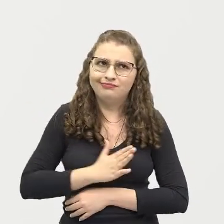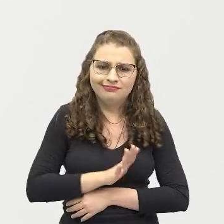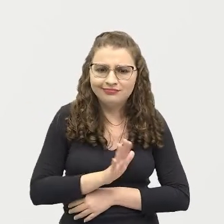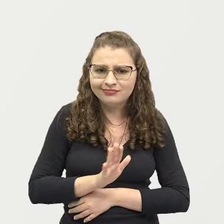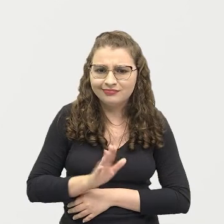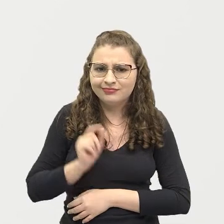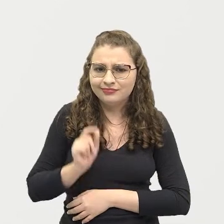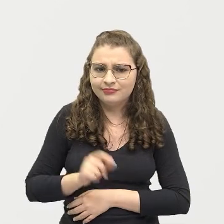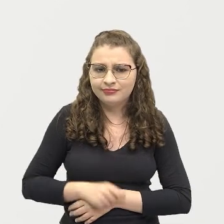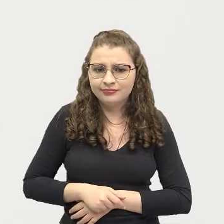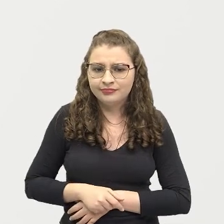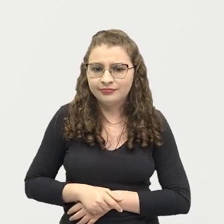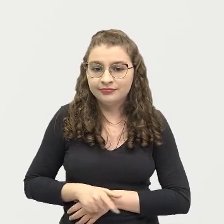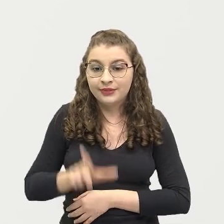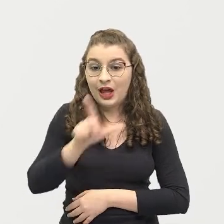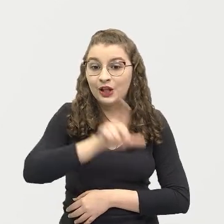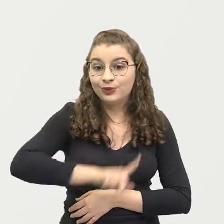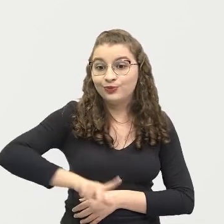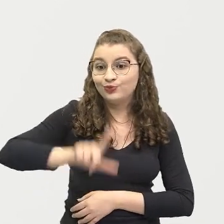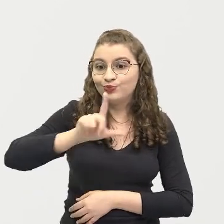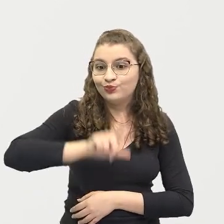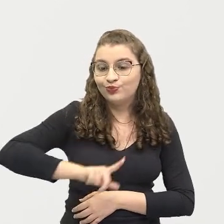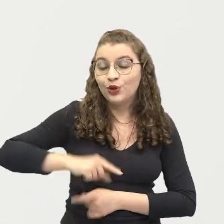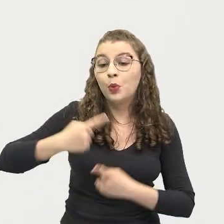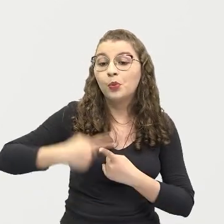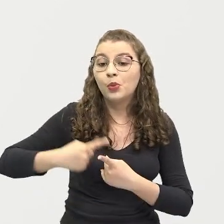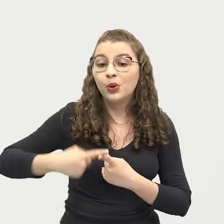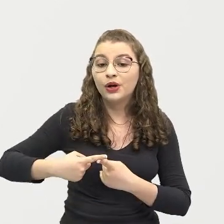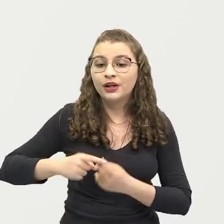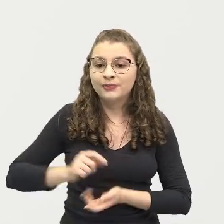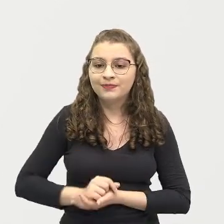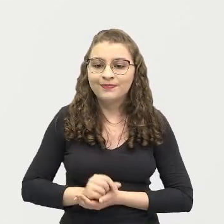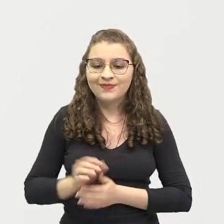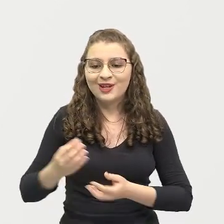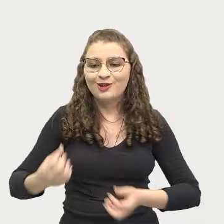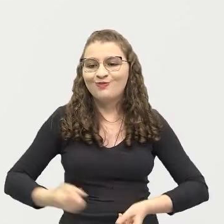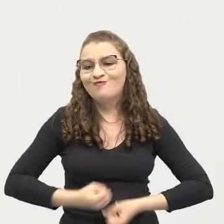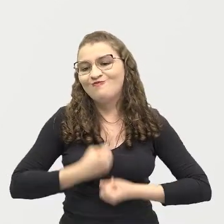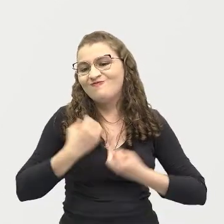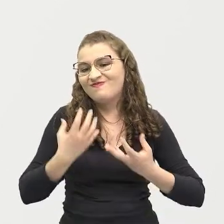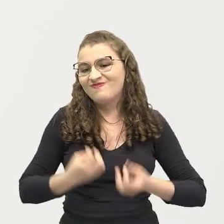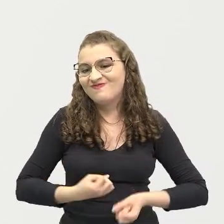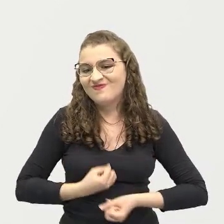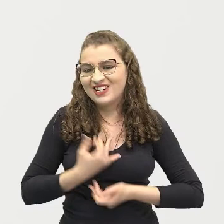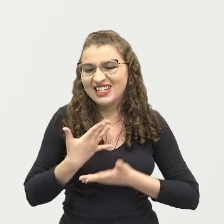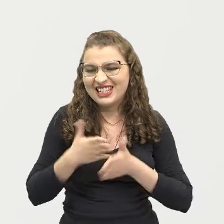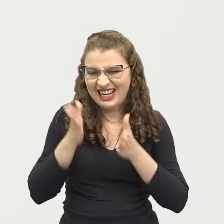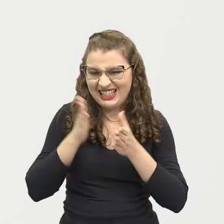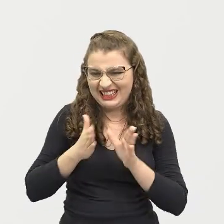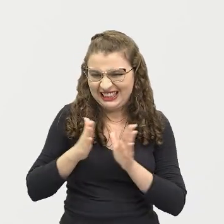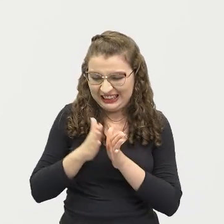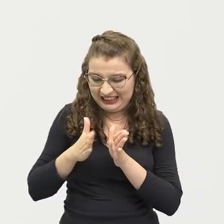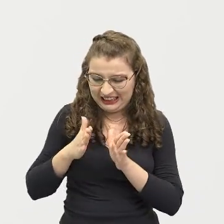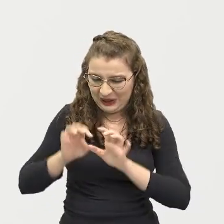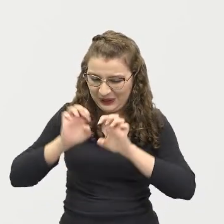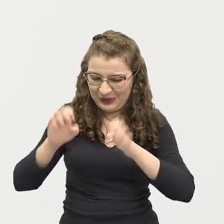ali, ó, na literatura, a poesia em especial. Então, eles estavam descontentes